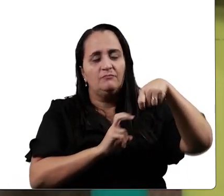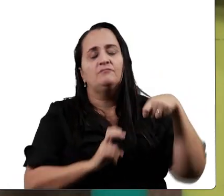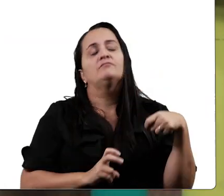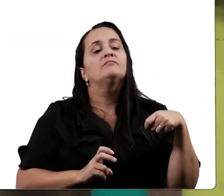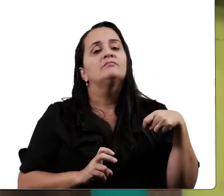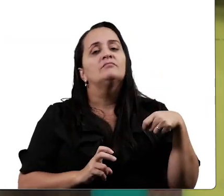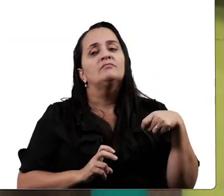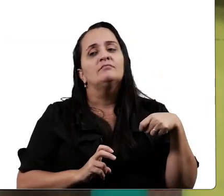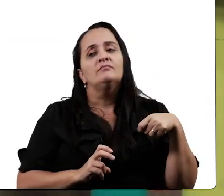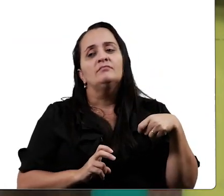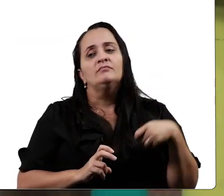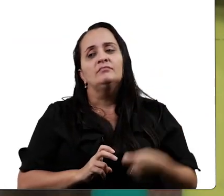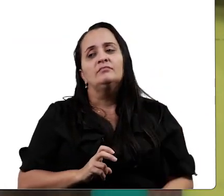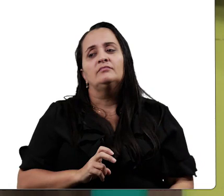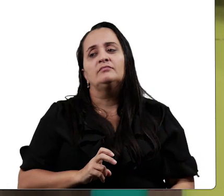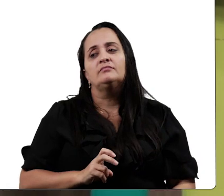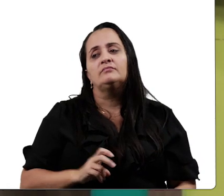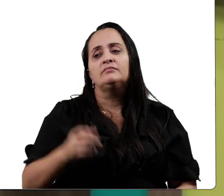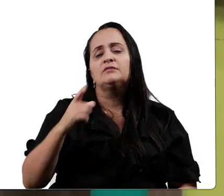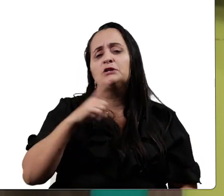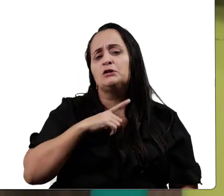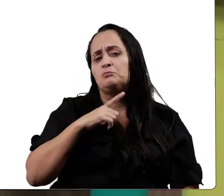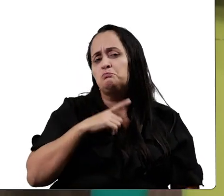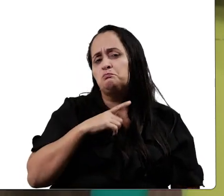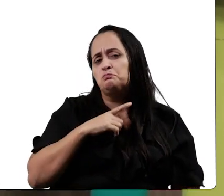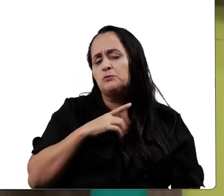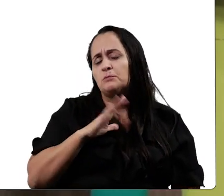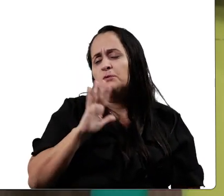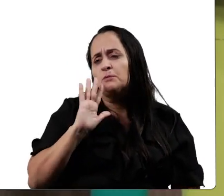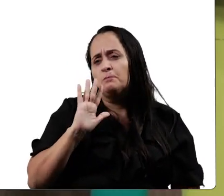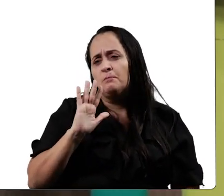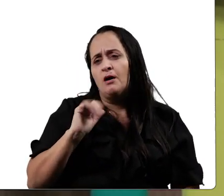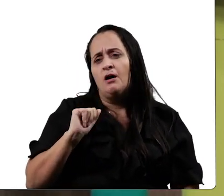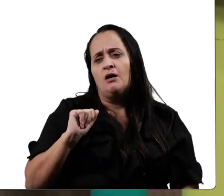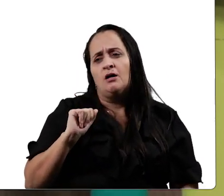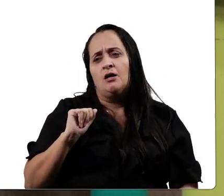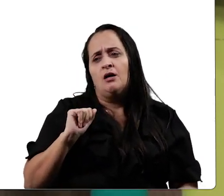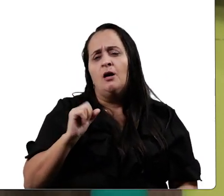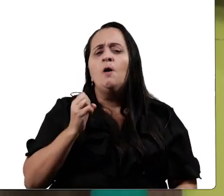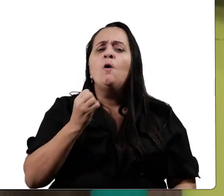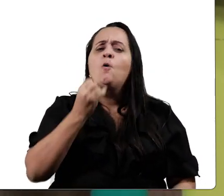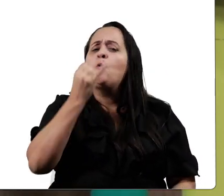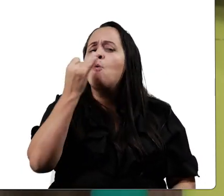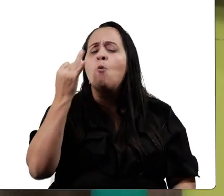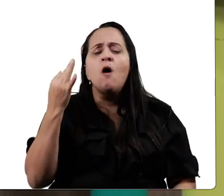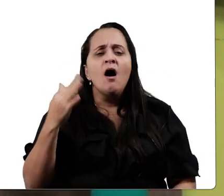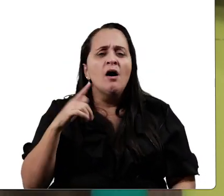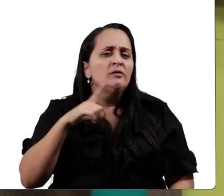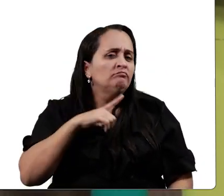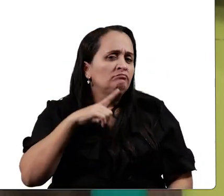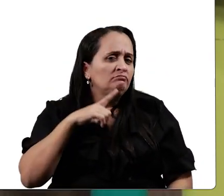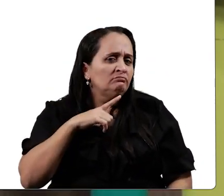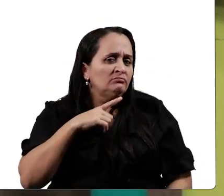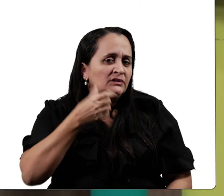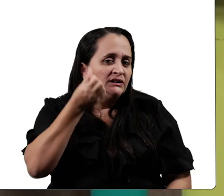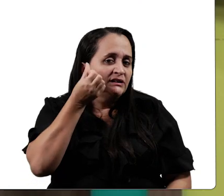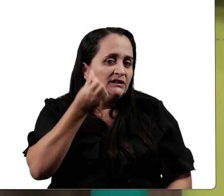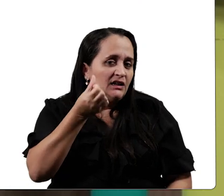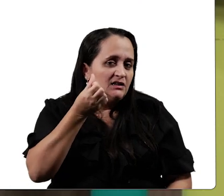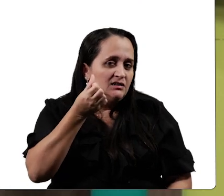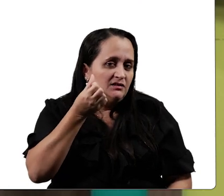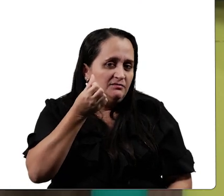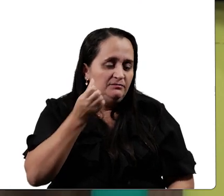com cinco bolinas em cada um e Nós não sabemos ainda quanto aí quando a gente coloca assim ó quantas bolinhas ele tem em seis